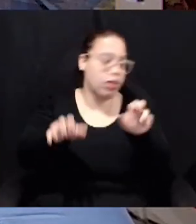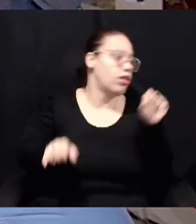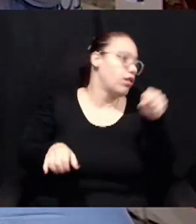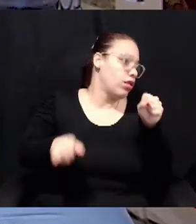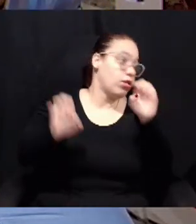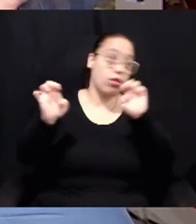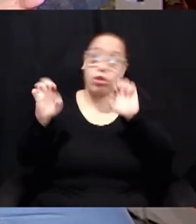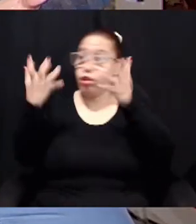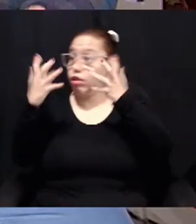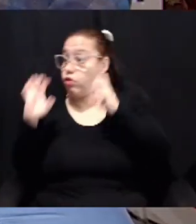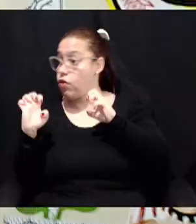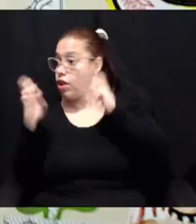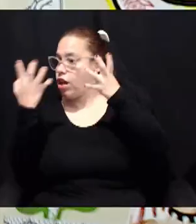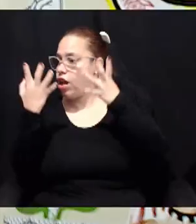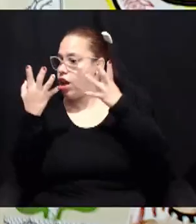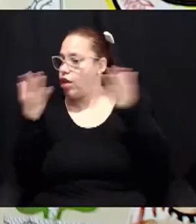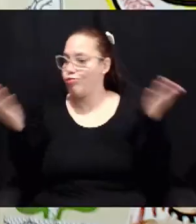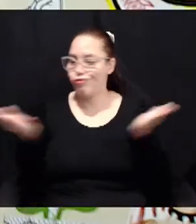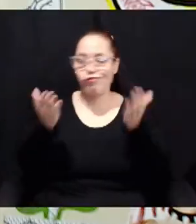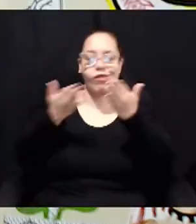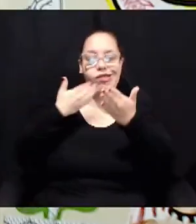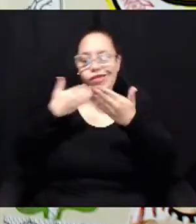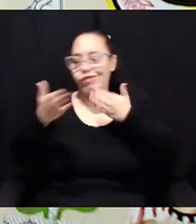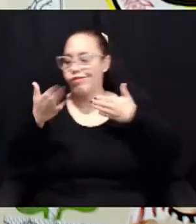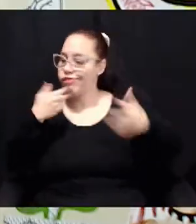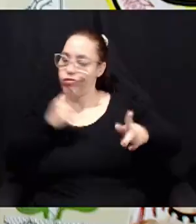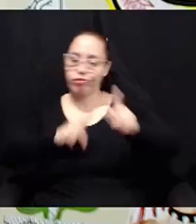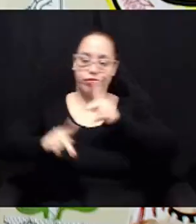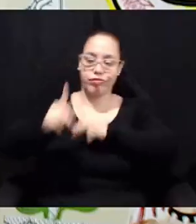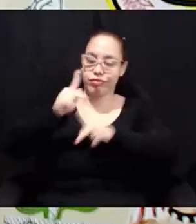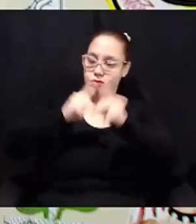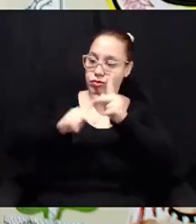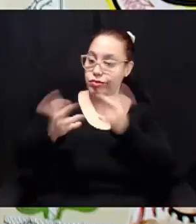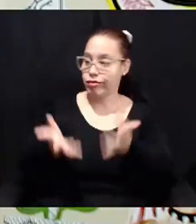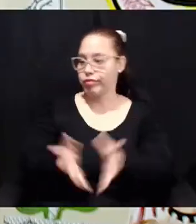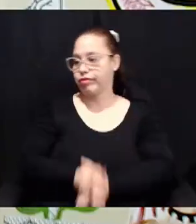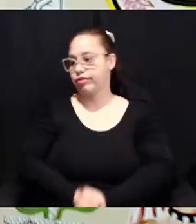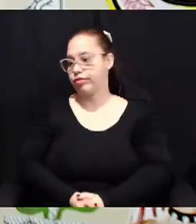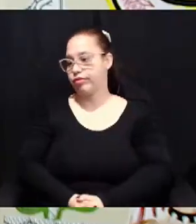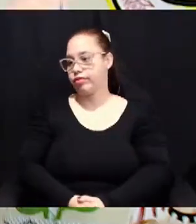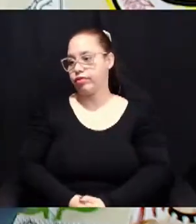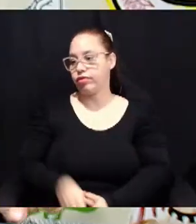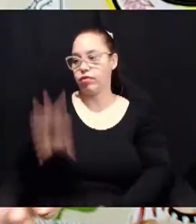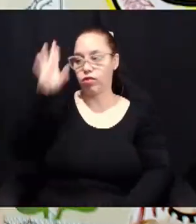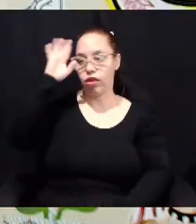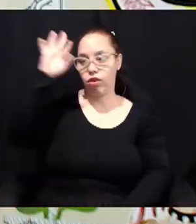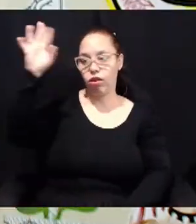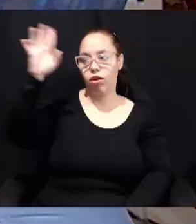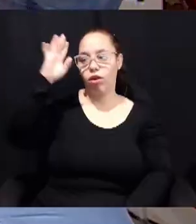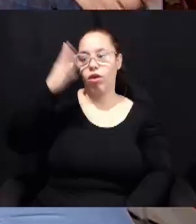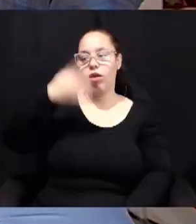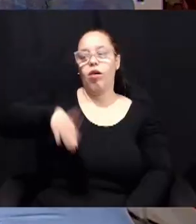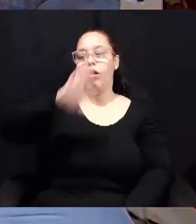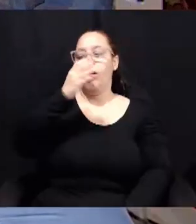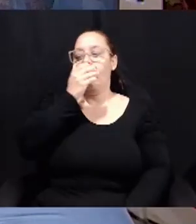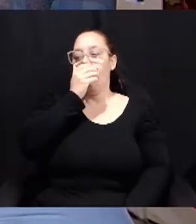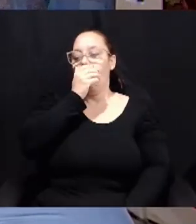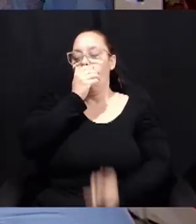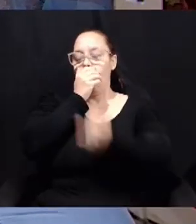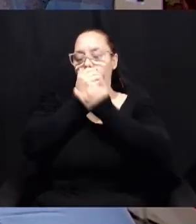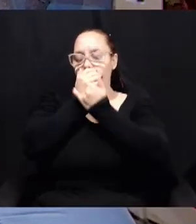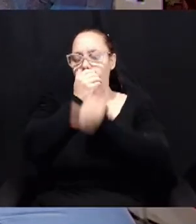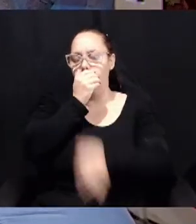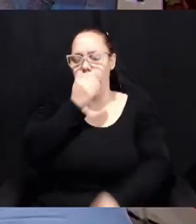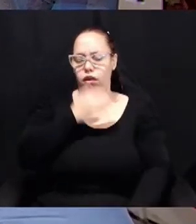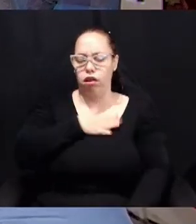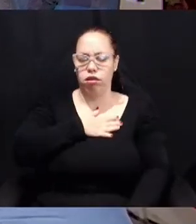que ir ativamente conversar com o público, né? Porque a ideia é que a obra seja mais do que uma obra, seja uma coisa viva.